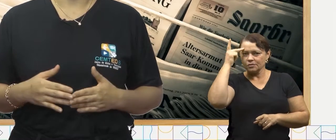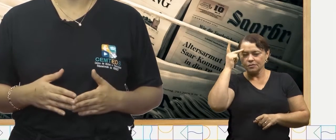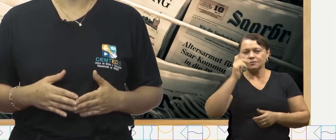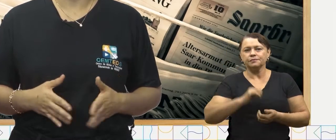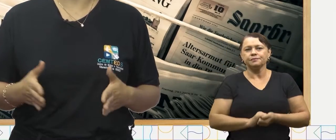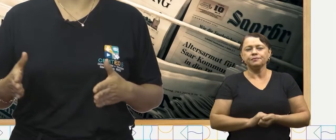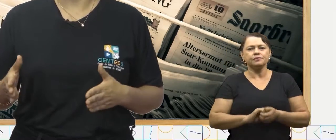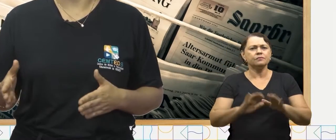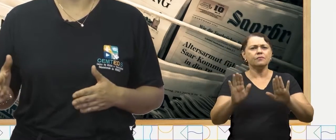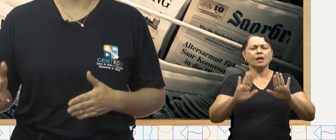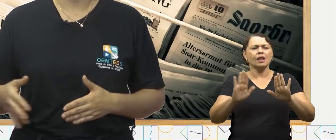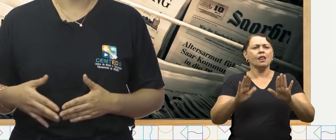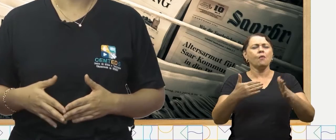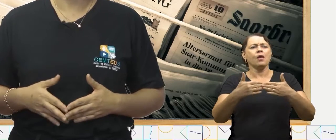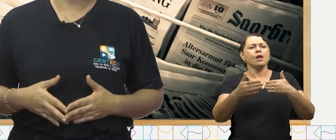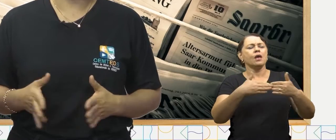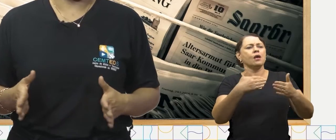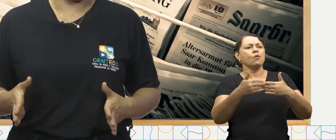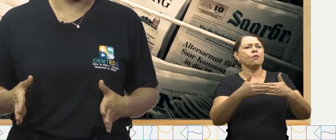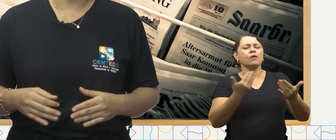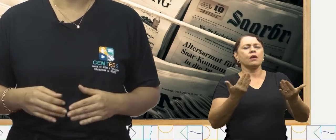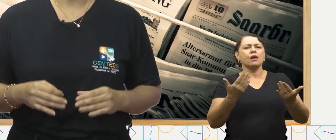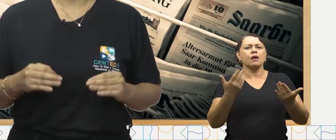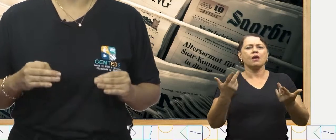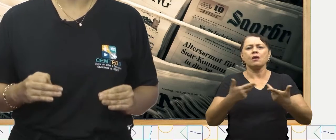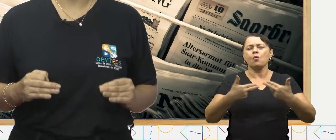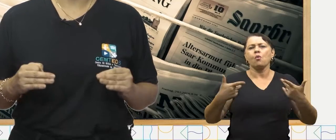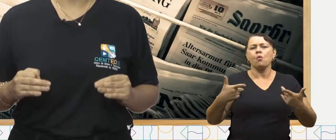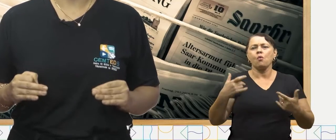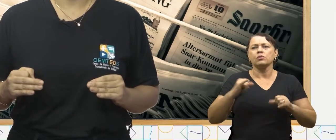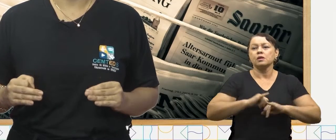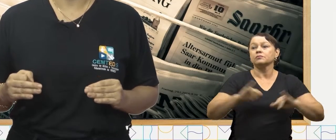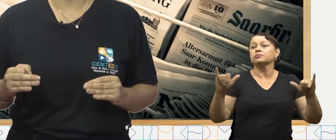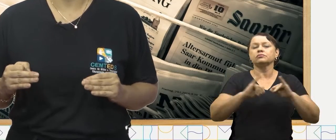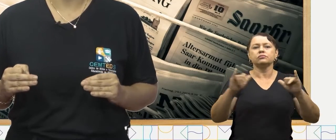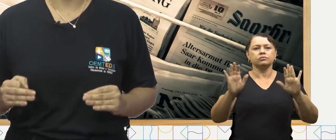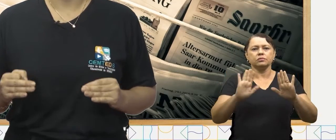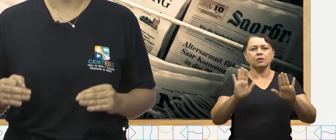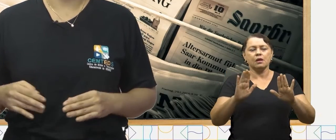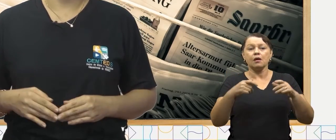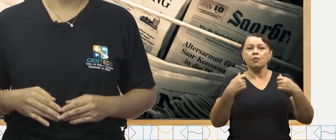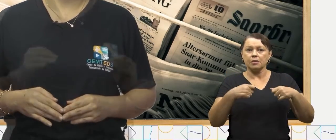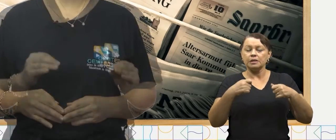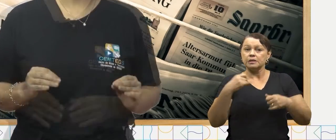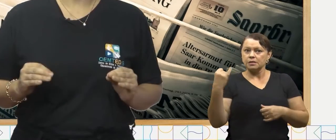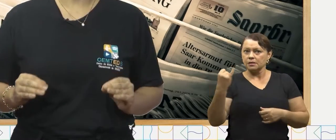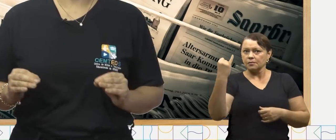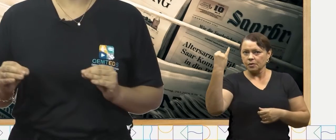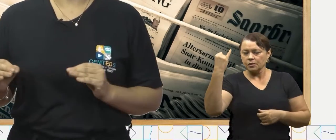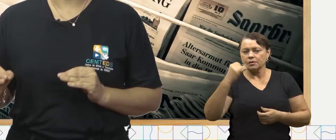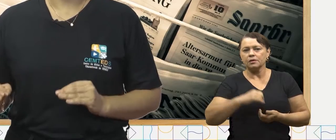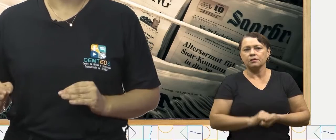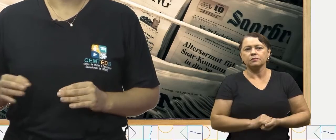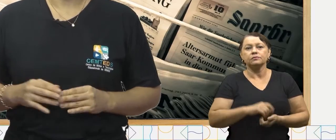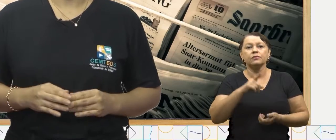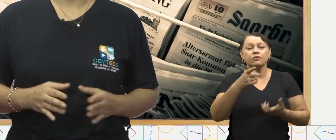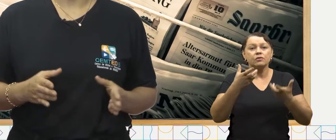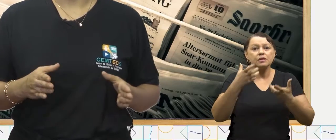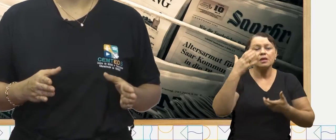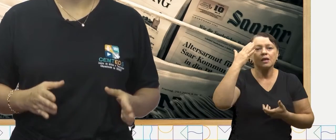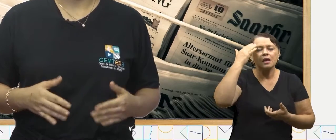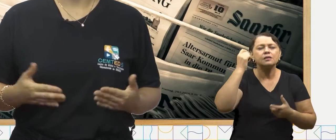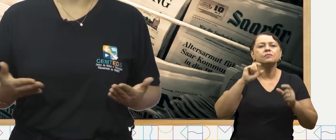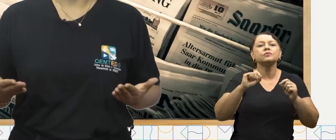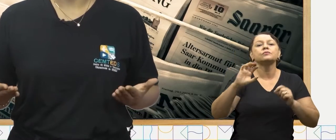é qualquer coisa que pode virar notícia, viu? Precisa ser algo relevante. Se você quer saber o